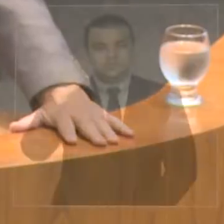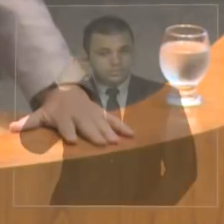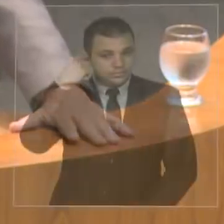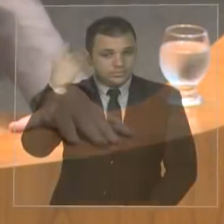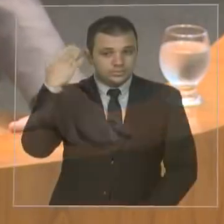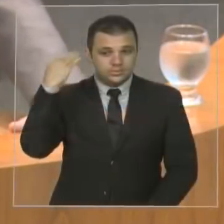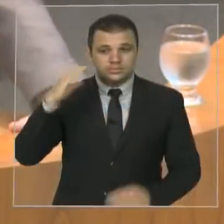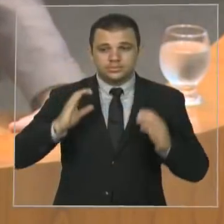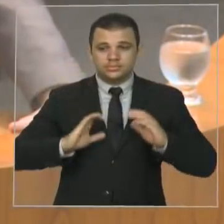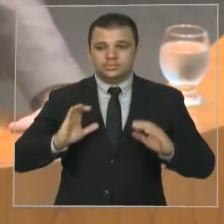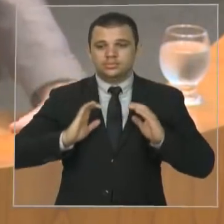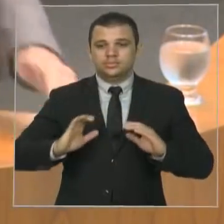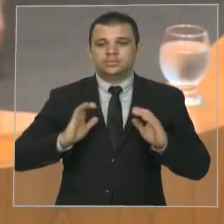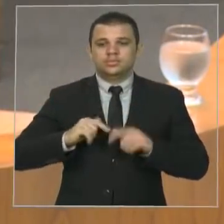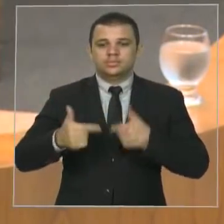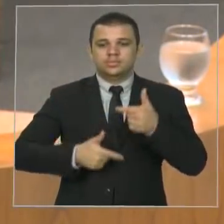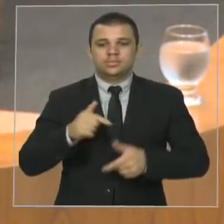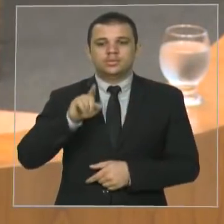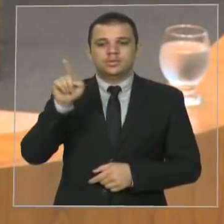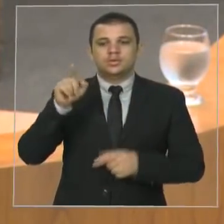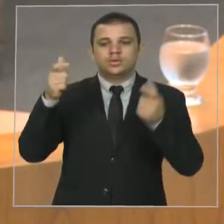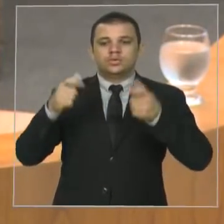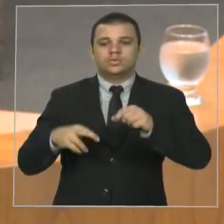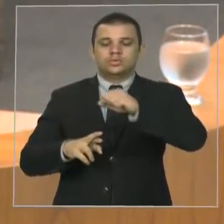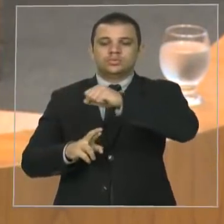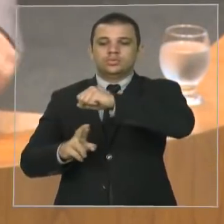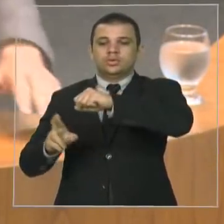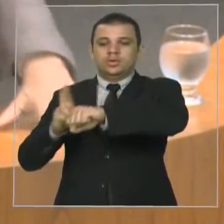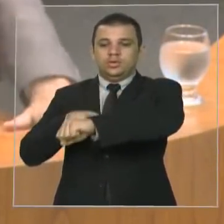têm poder de polícia, vão fazer o quê?